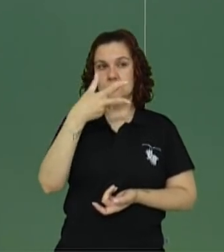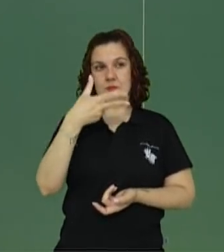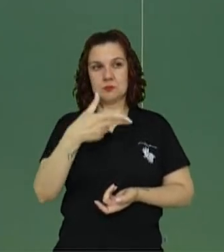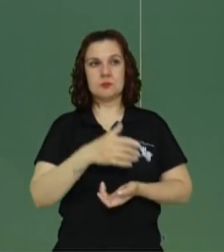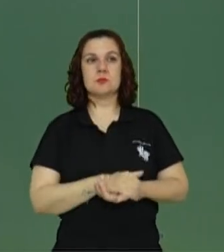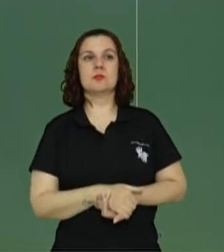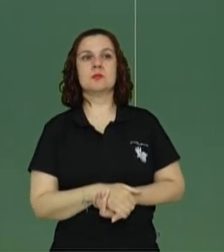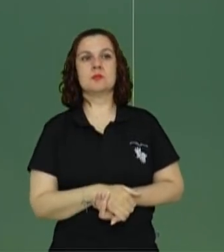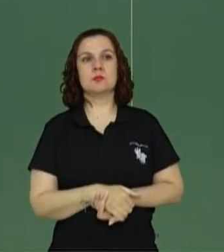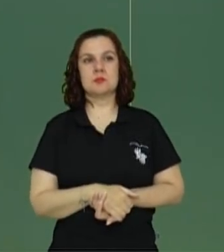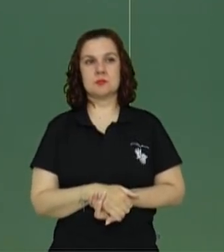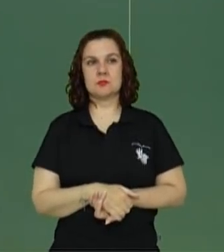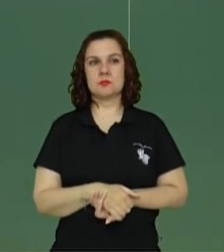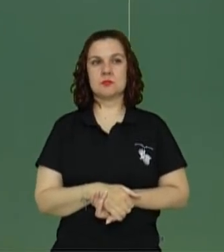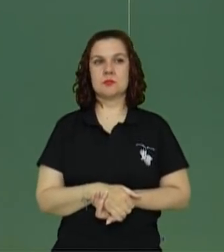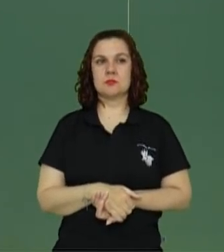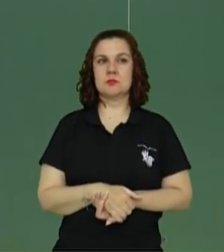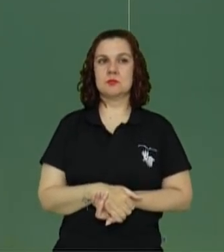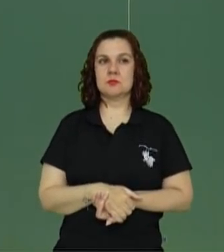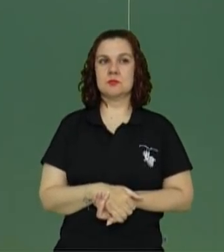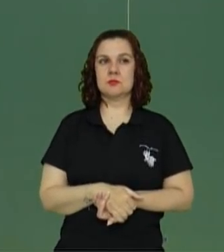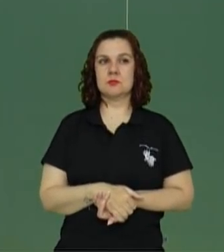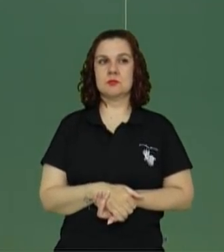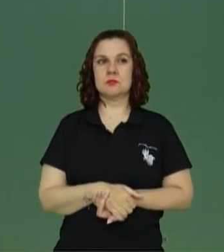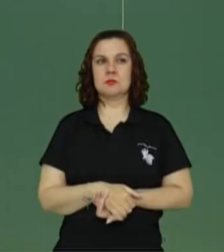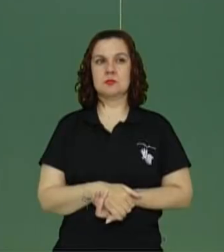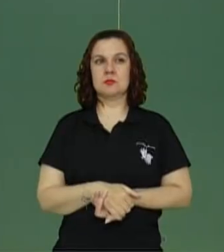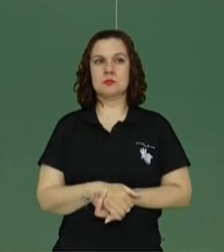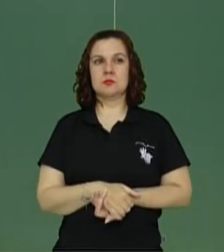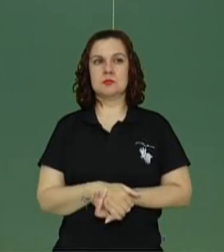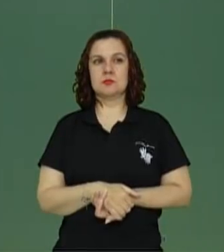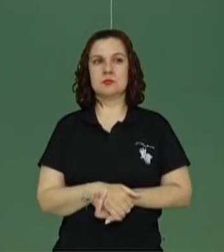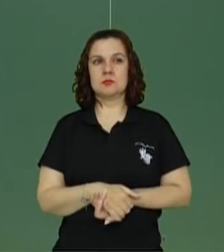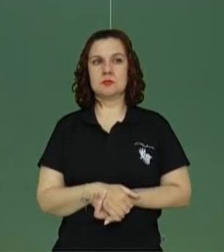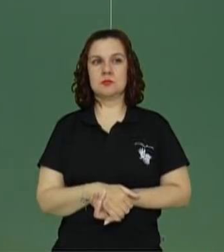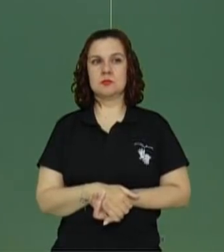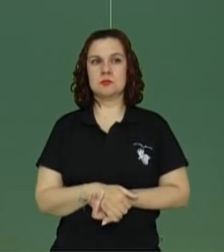é igual a 3